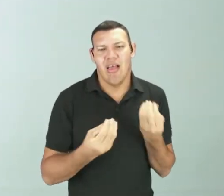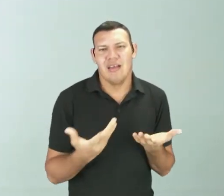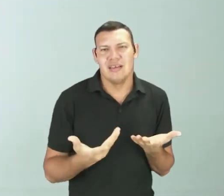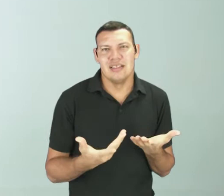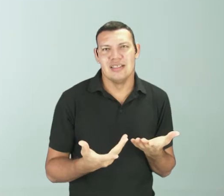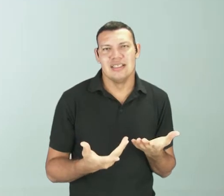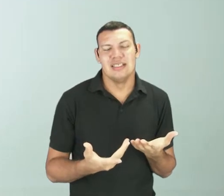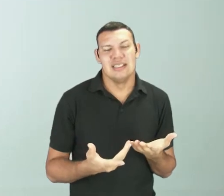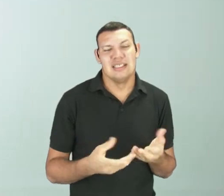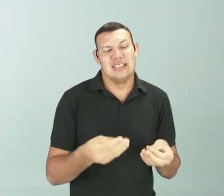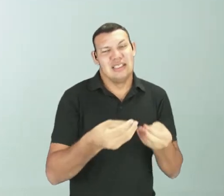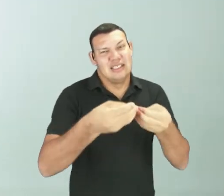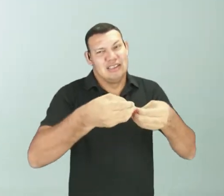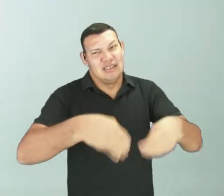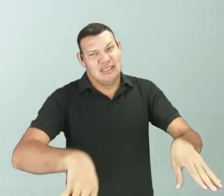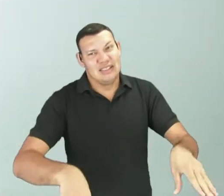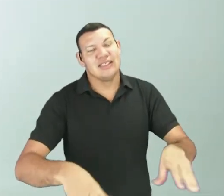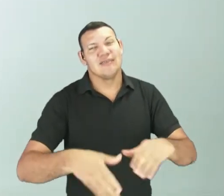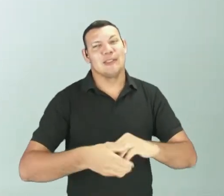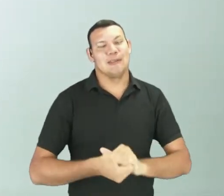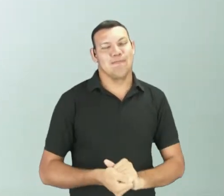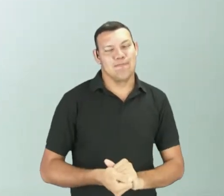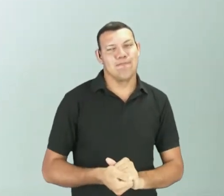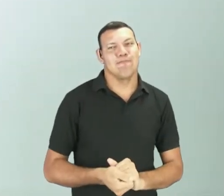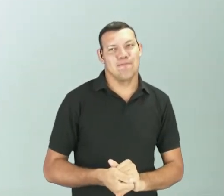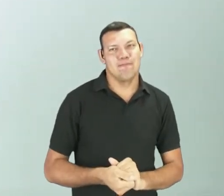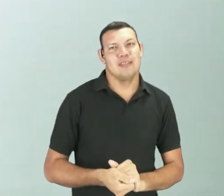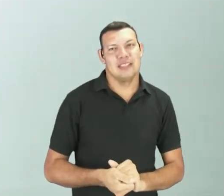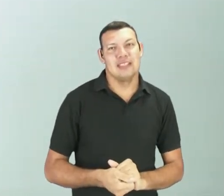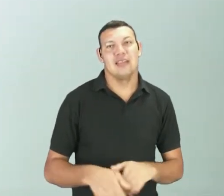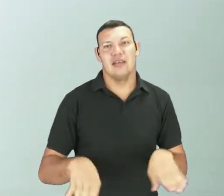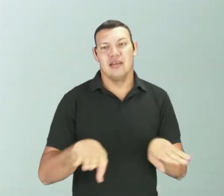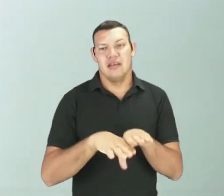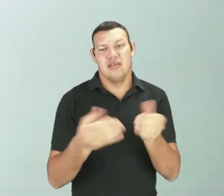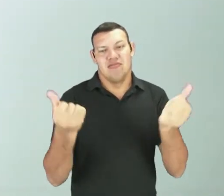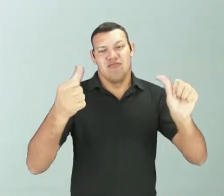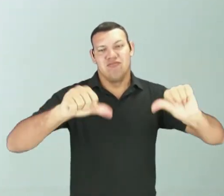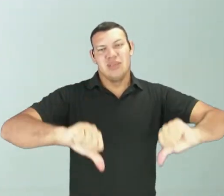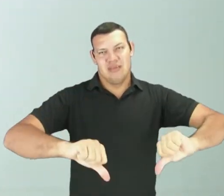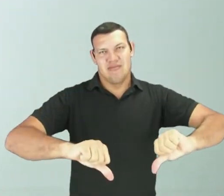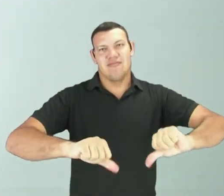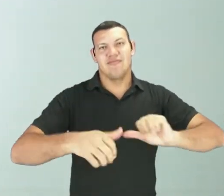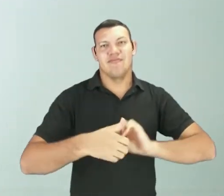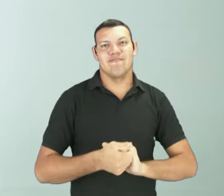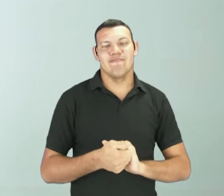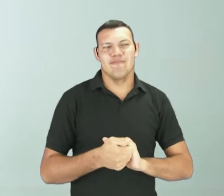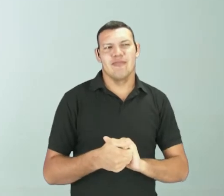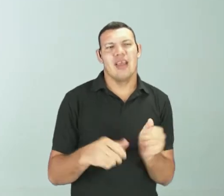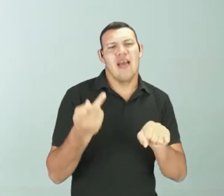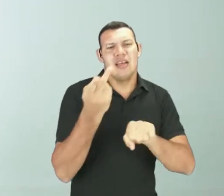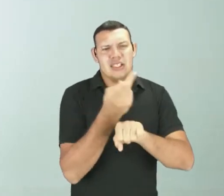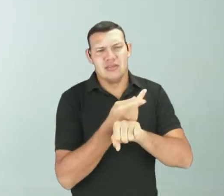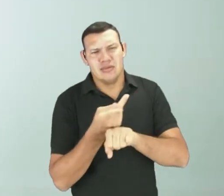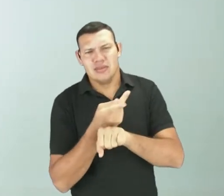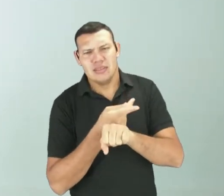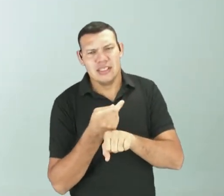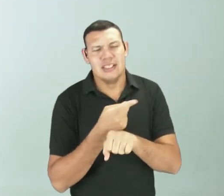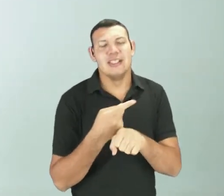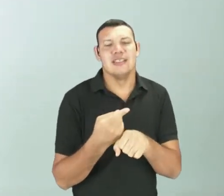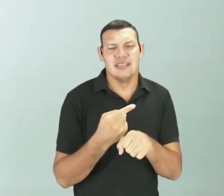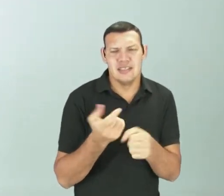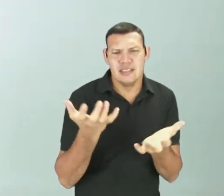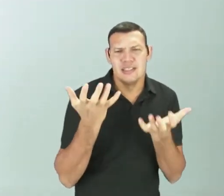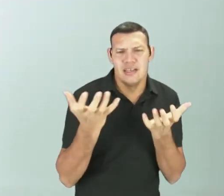a sentir os prejuízos, né? A sentir os impactos dessa crise. Então, eles vão procurar outro mecanismo de